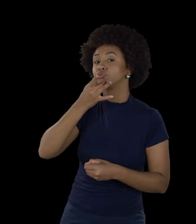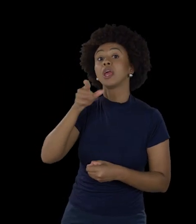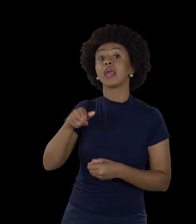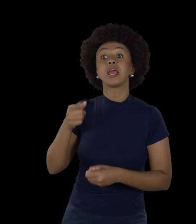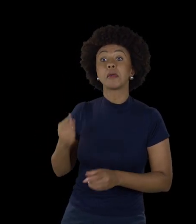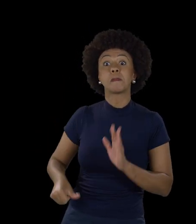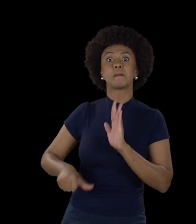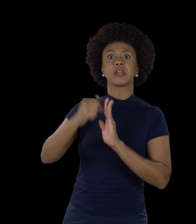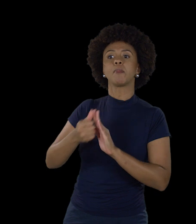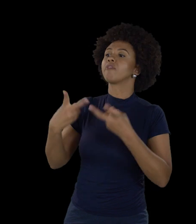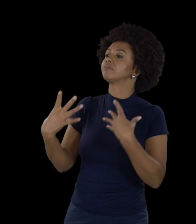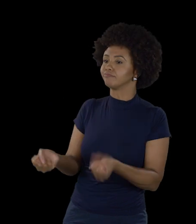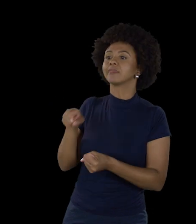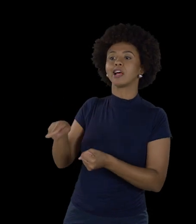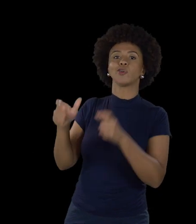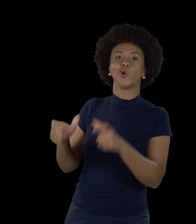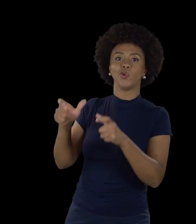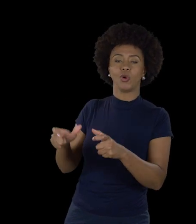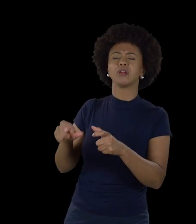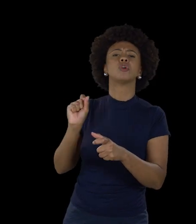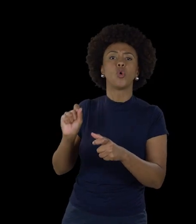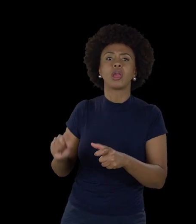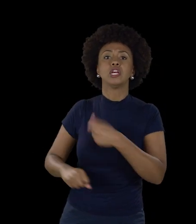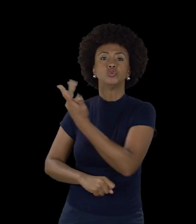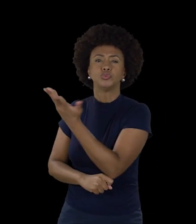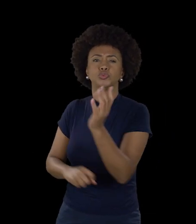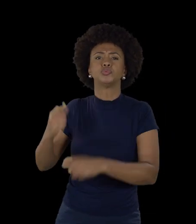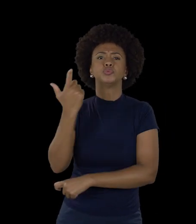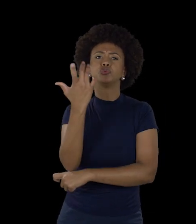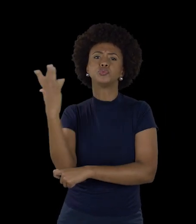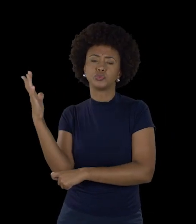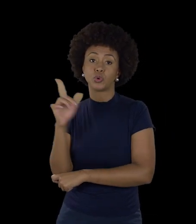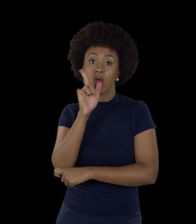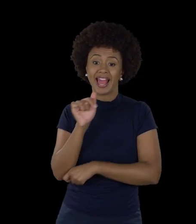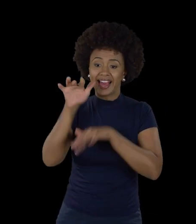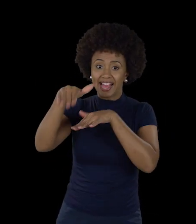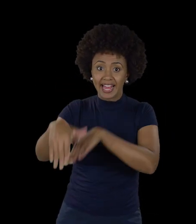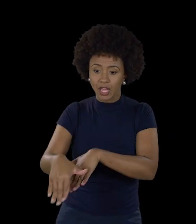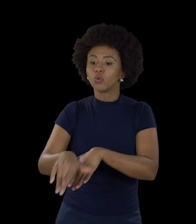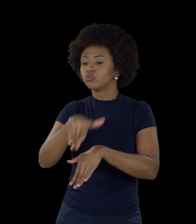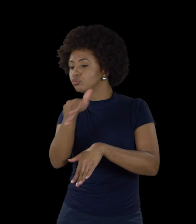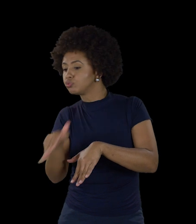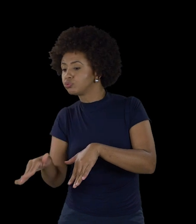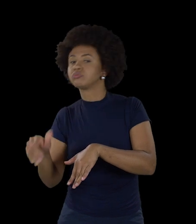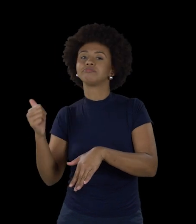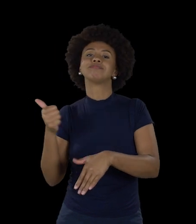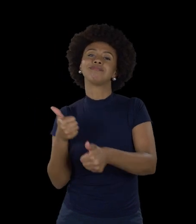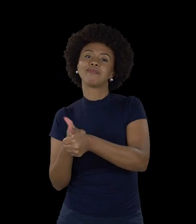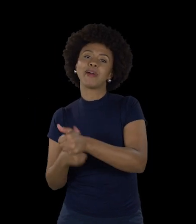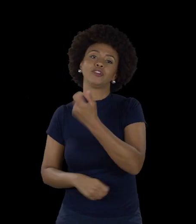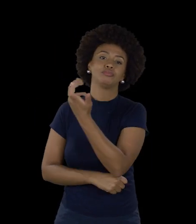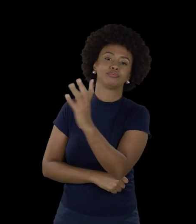neste caso, protegendo as florestas das terras baixas do rio Itapemirim. bem ao lado da Floresta Nacional de Pacatuba, com